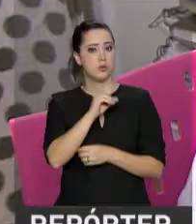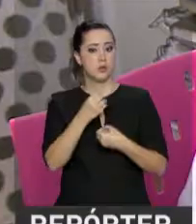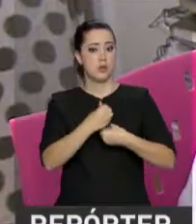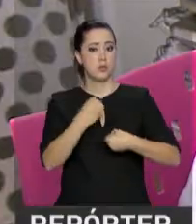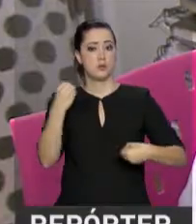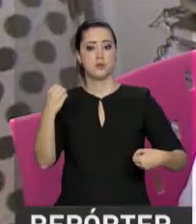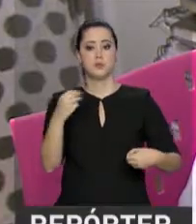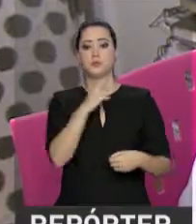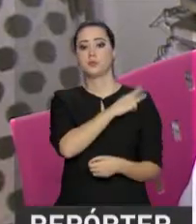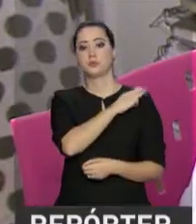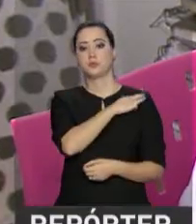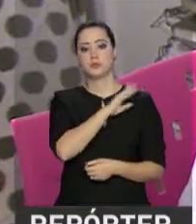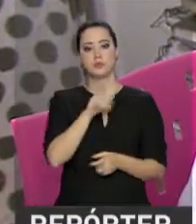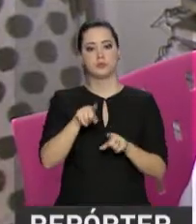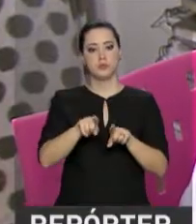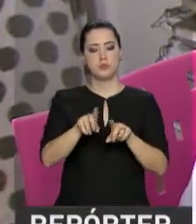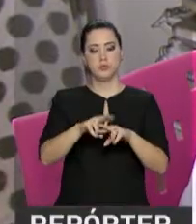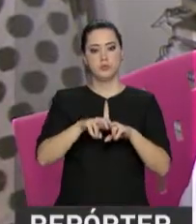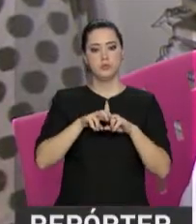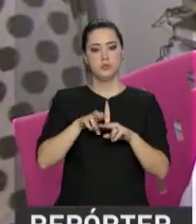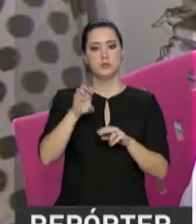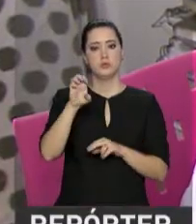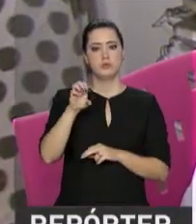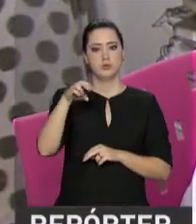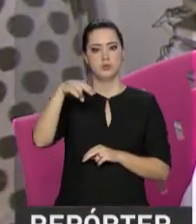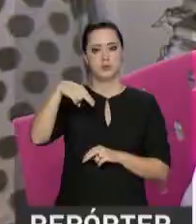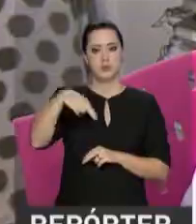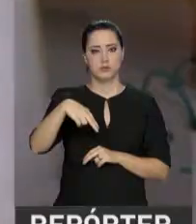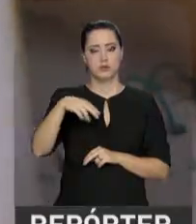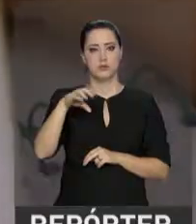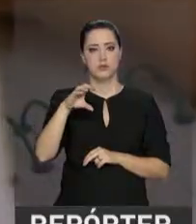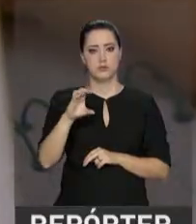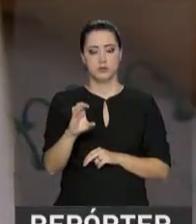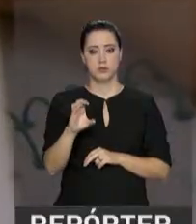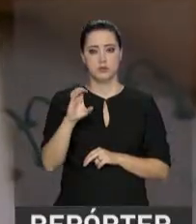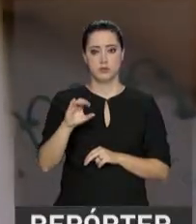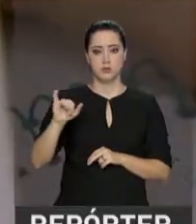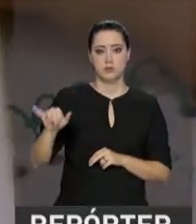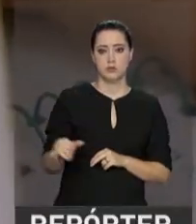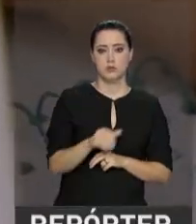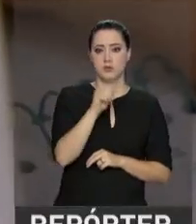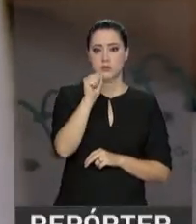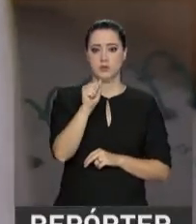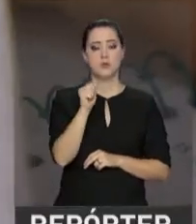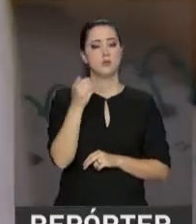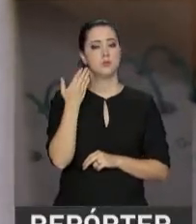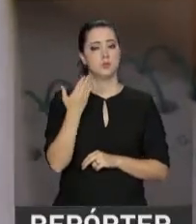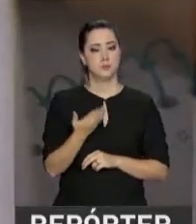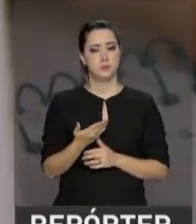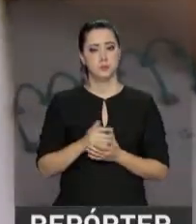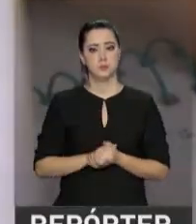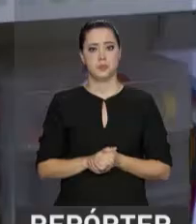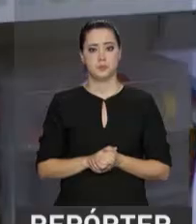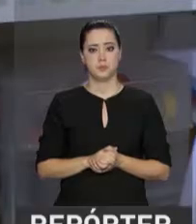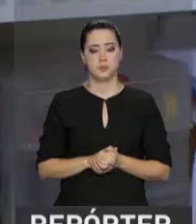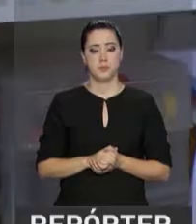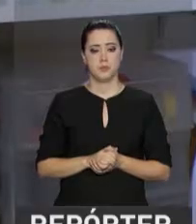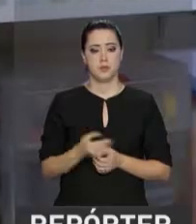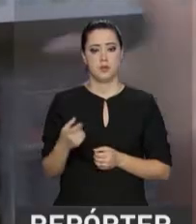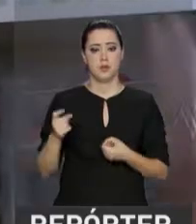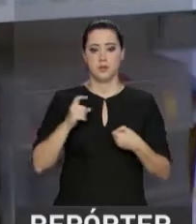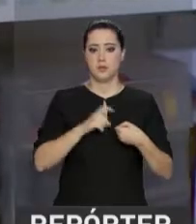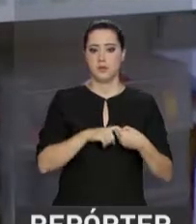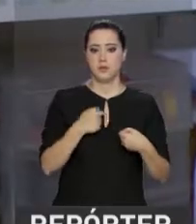diploma do ensino médio pelo exame nacional para certificação de competências de jovens e adultos ou seja quando eu